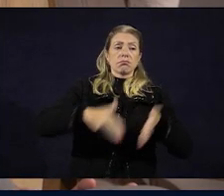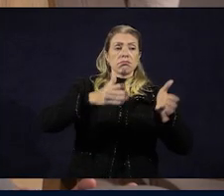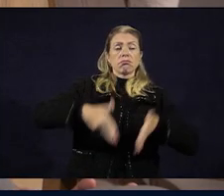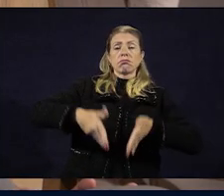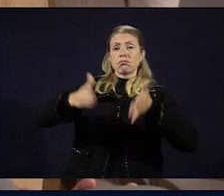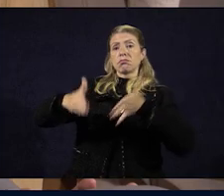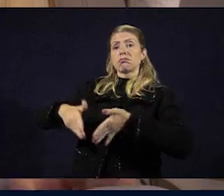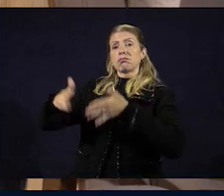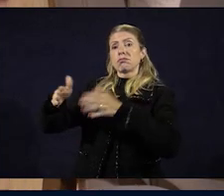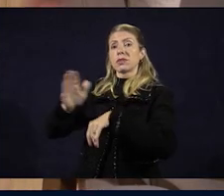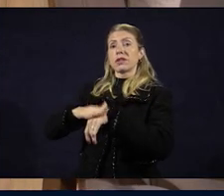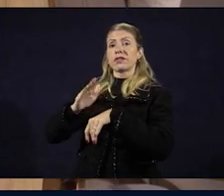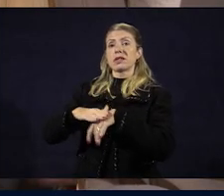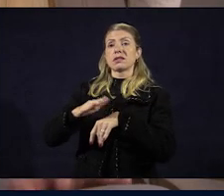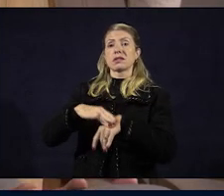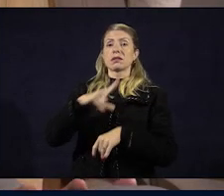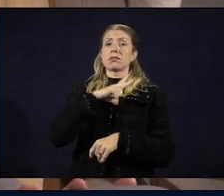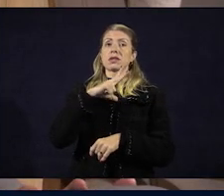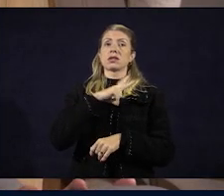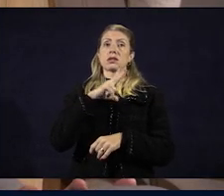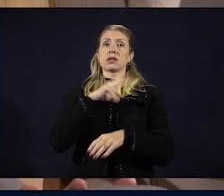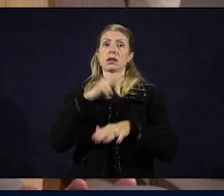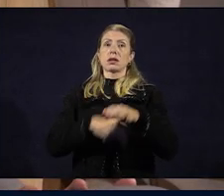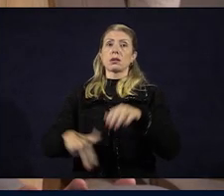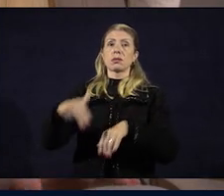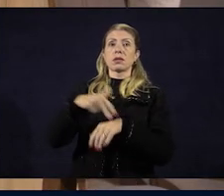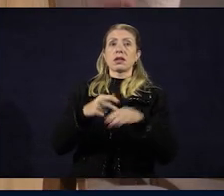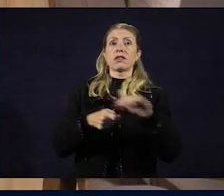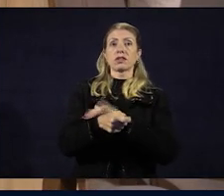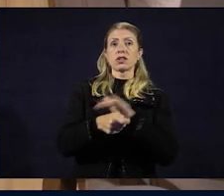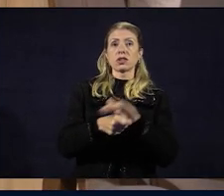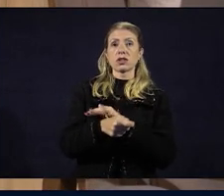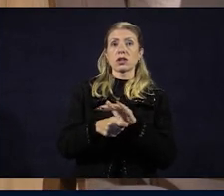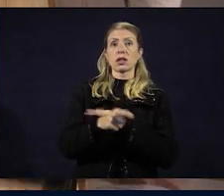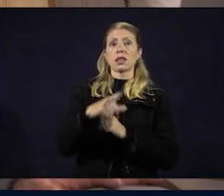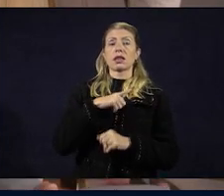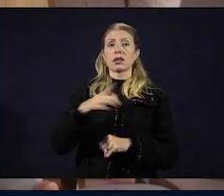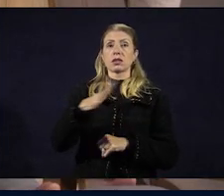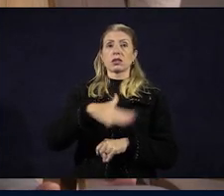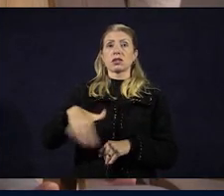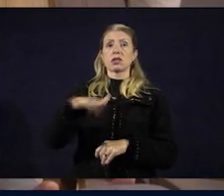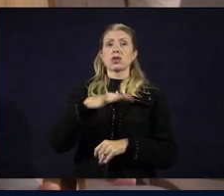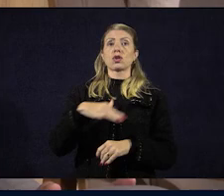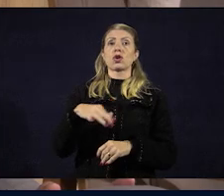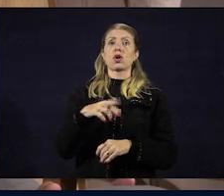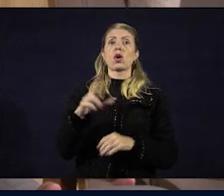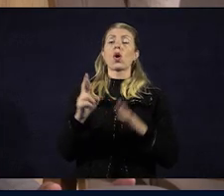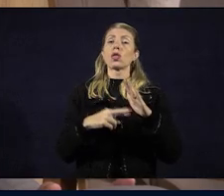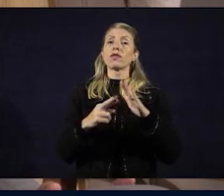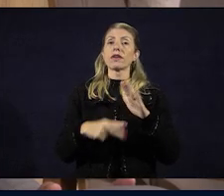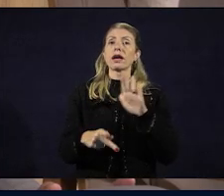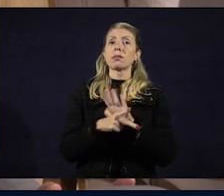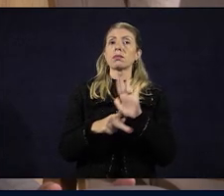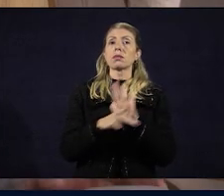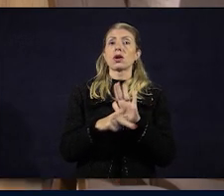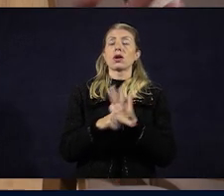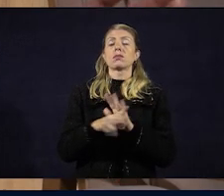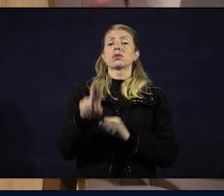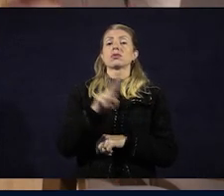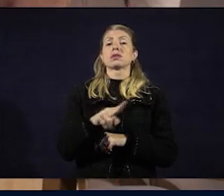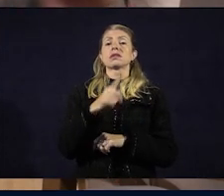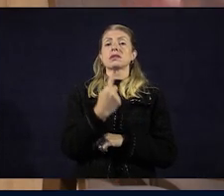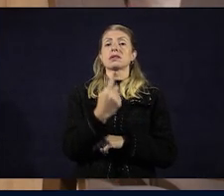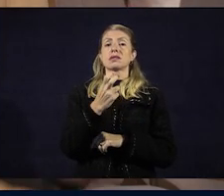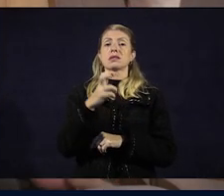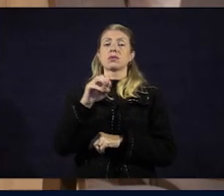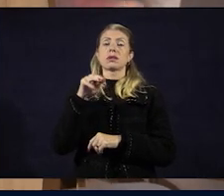tem aí o setor privado assumindo o protagonismo do investimento, e a gente tem só no setor rodoviário quase 50 bilhões de reais contratados para